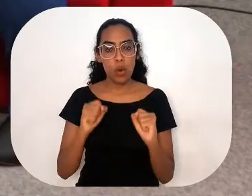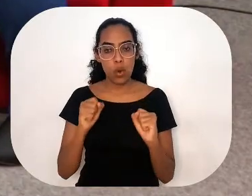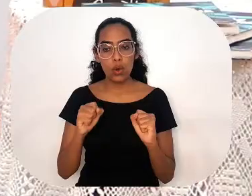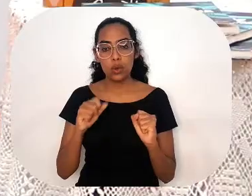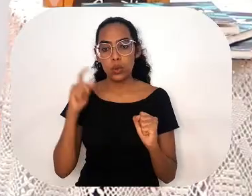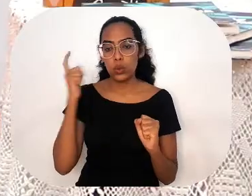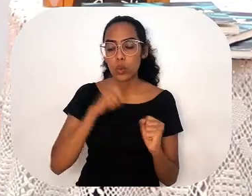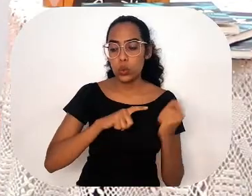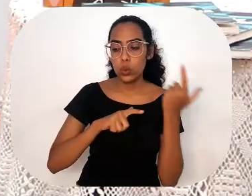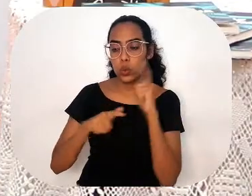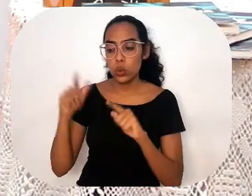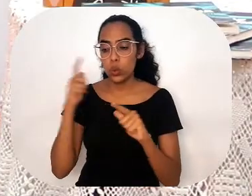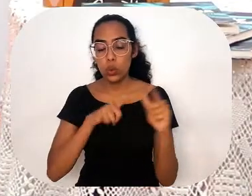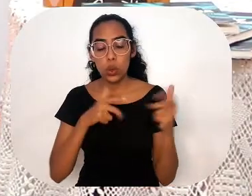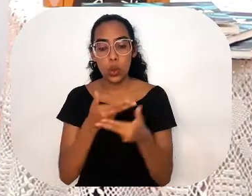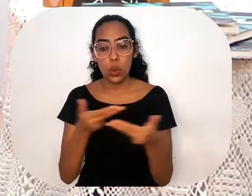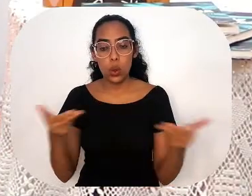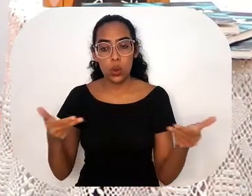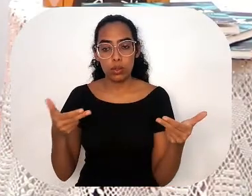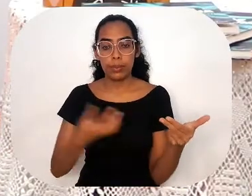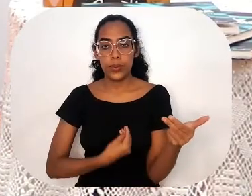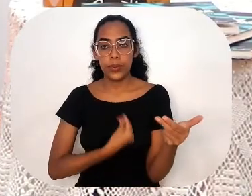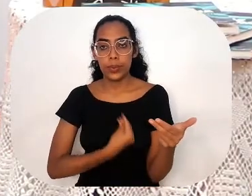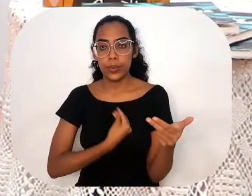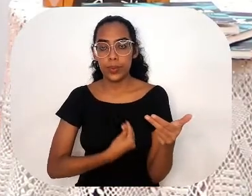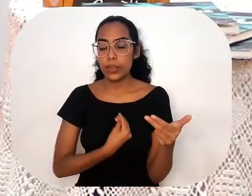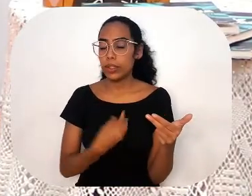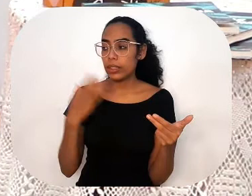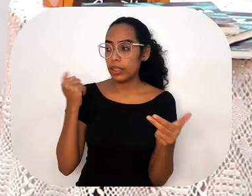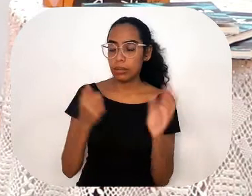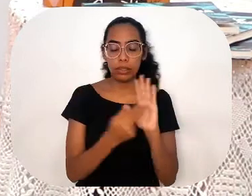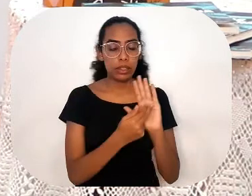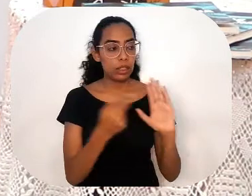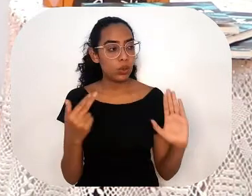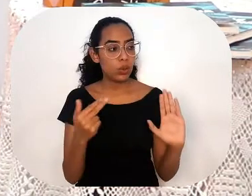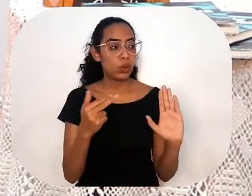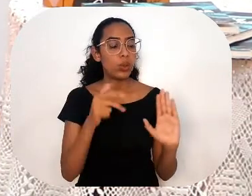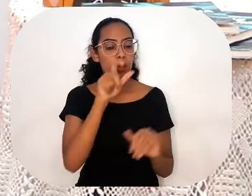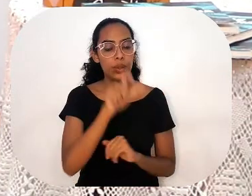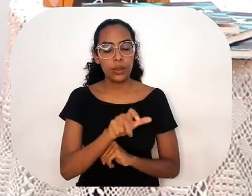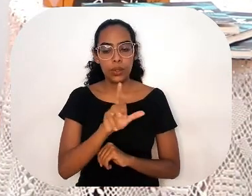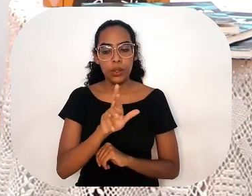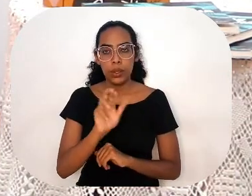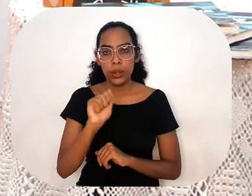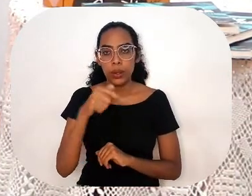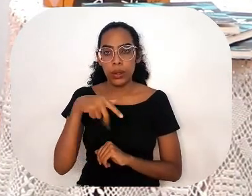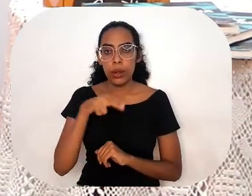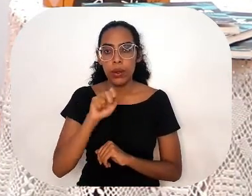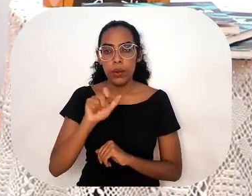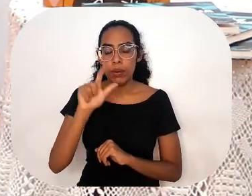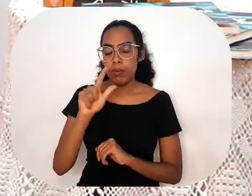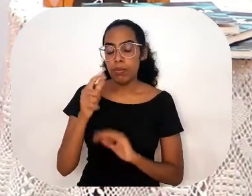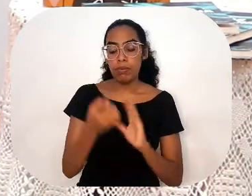se aproximar das coisas Ordinárias das coisas cotidianas que os Escritores as escrituras como é o caso da Raquel de